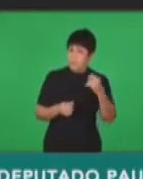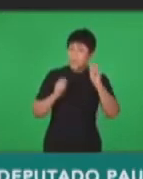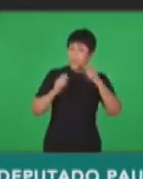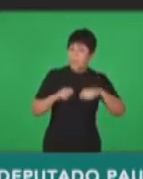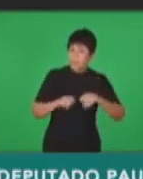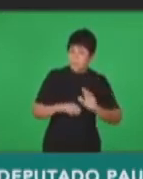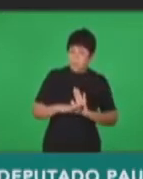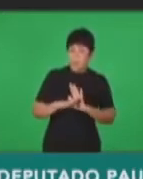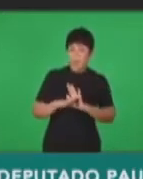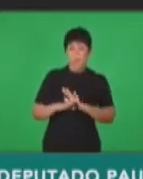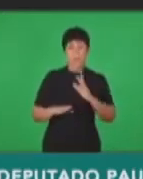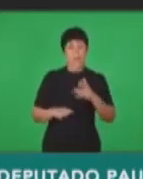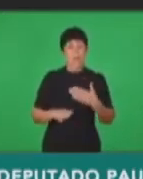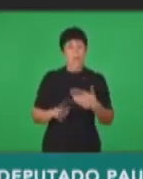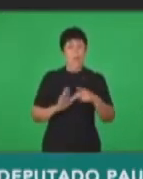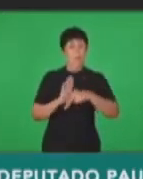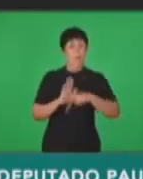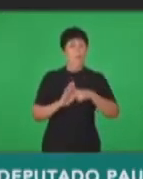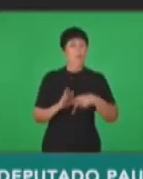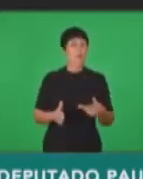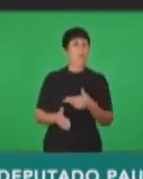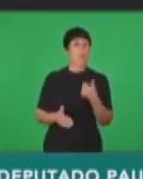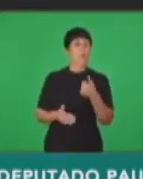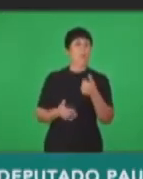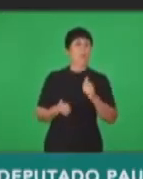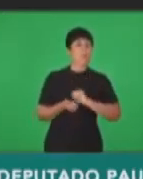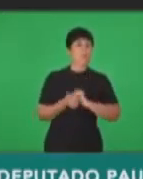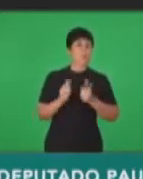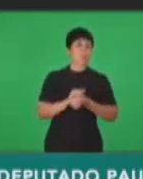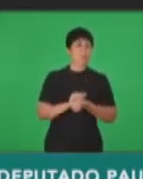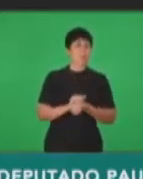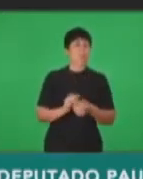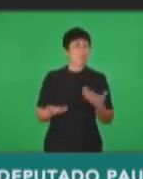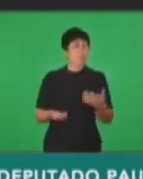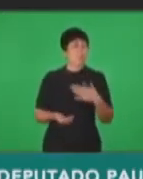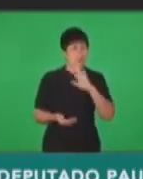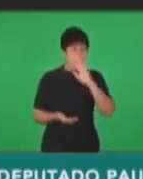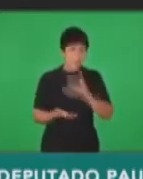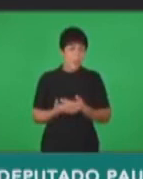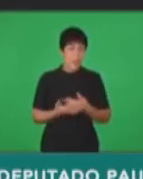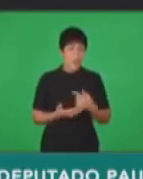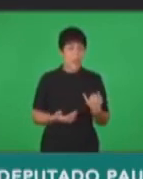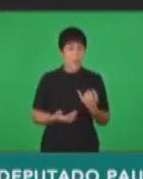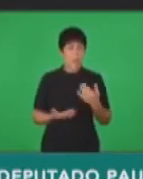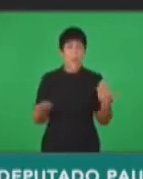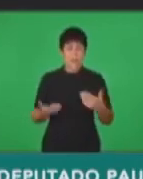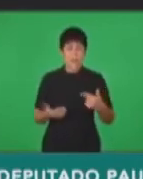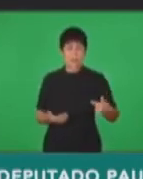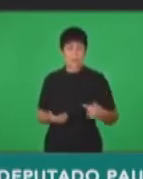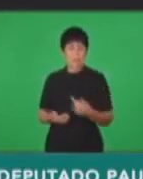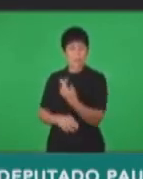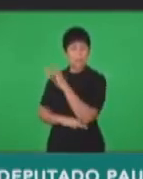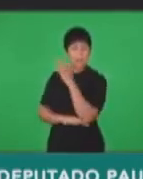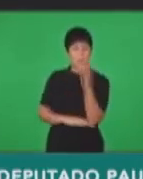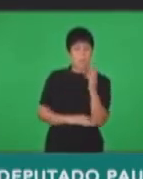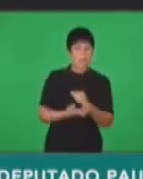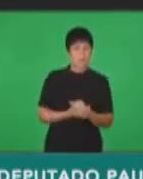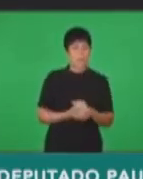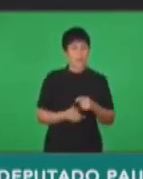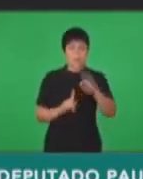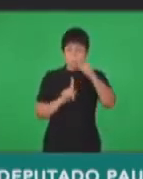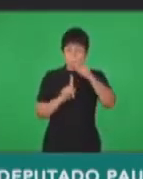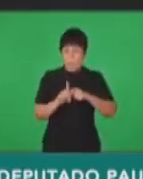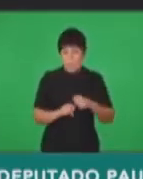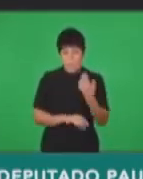Aliás, eu acho que era importante, nós estamos na Semana do Meio Ambiente, semana passada, no mês do Meio Ambiente, e nós estamos vivendo uma